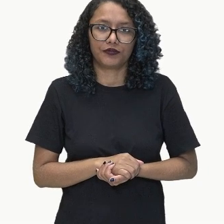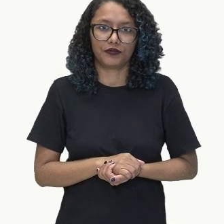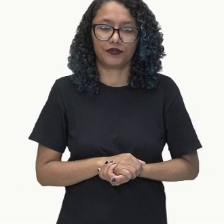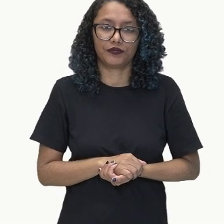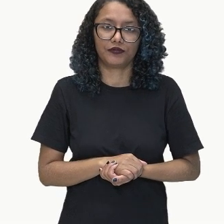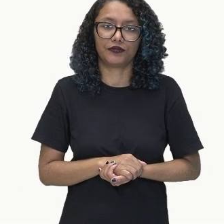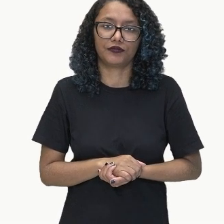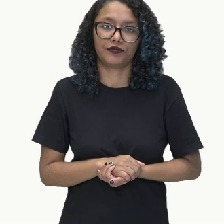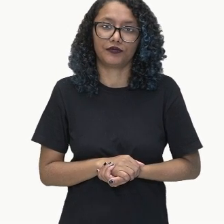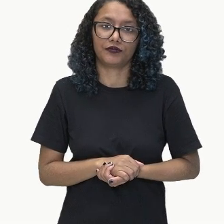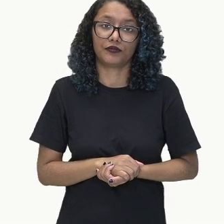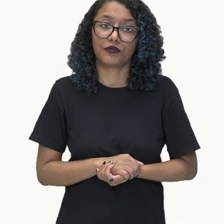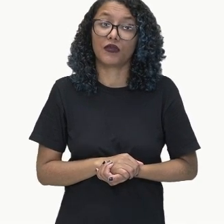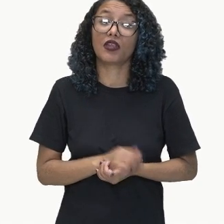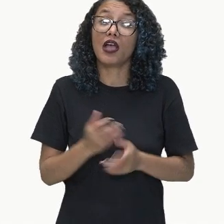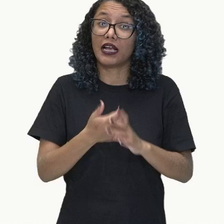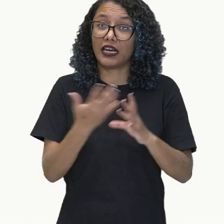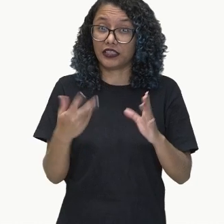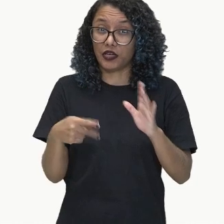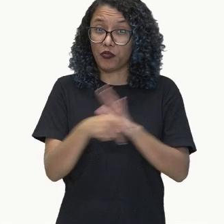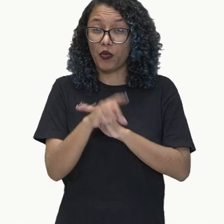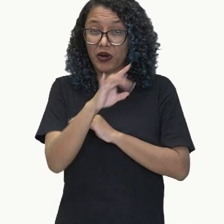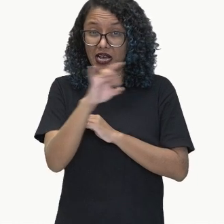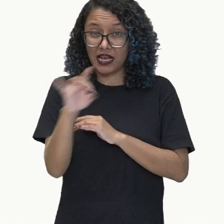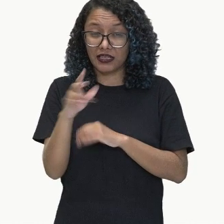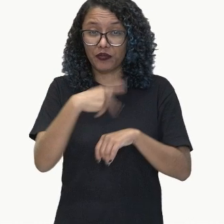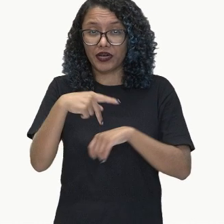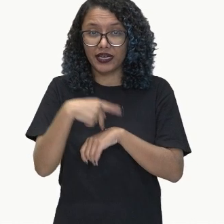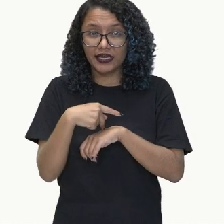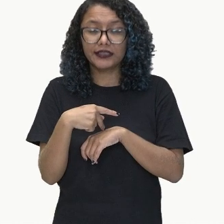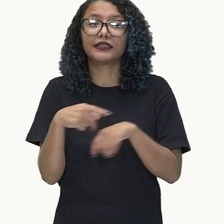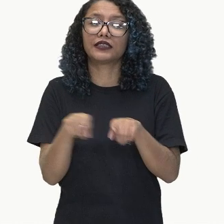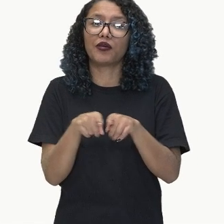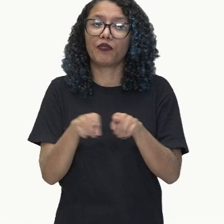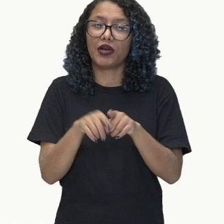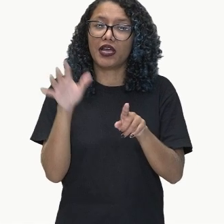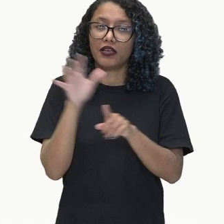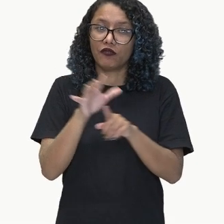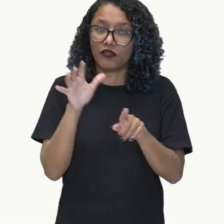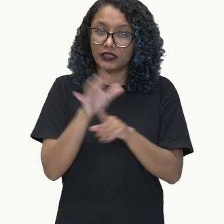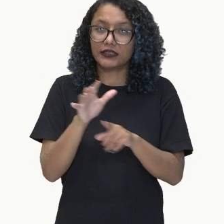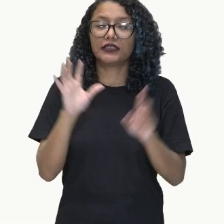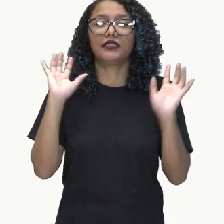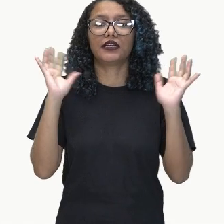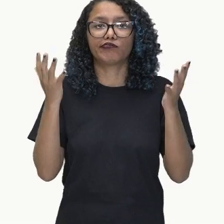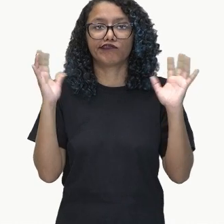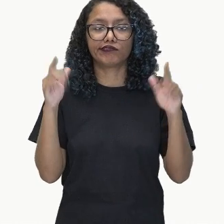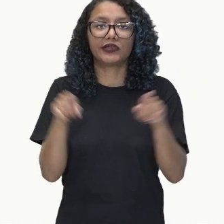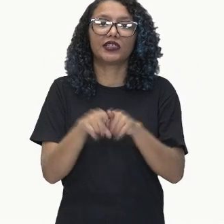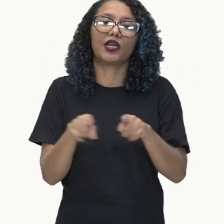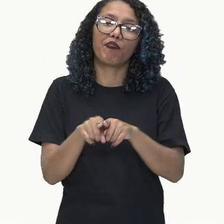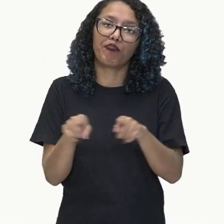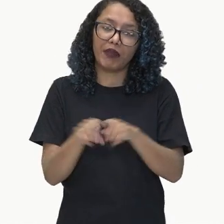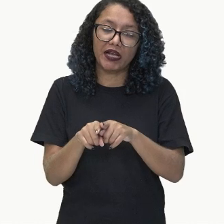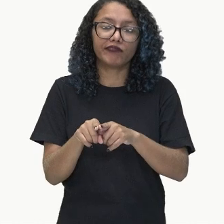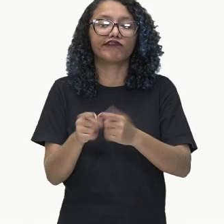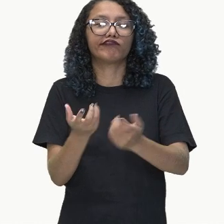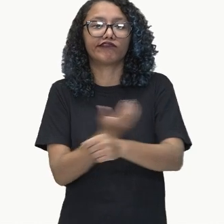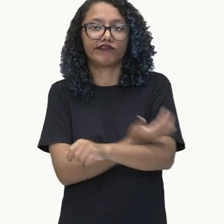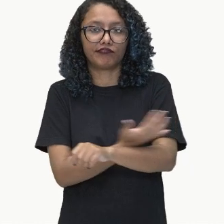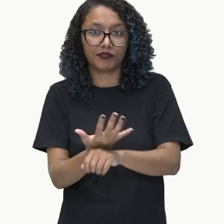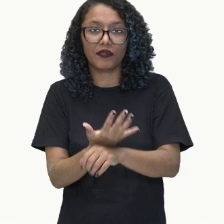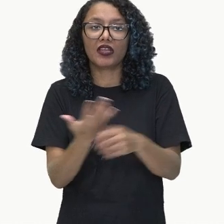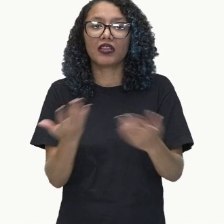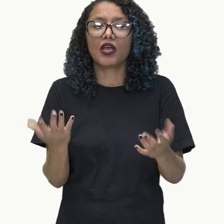apresentam influenciam diretamente nas características que a gente vai ter quanto ao clima e à vegetação. Então nós vamos ter quanto